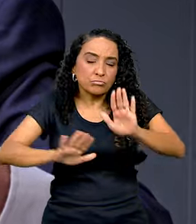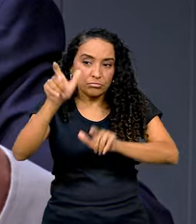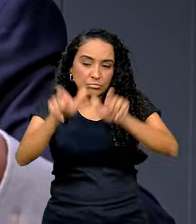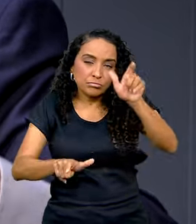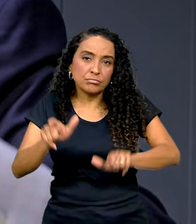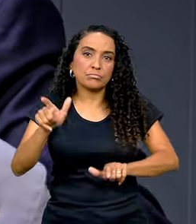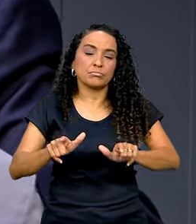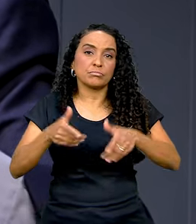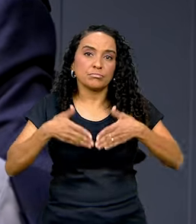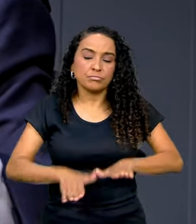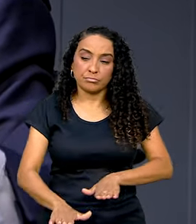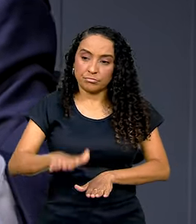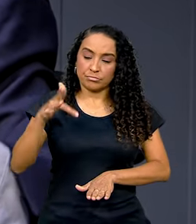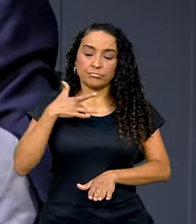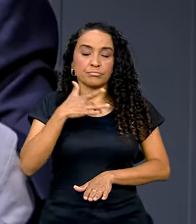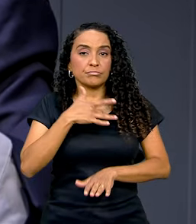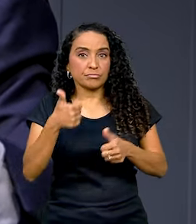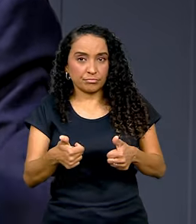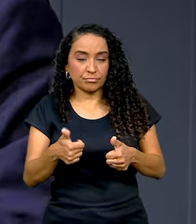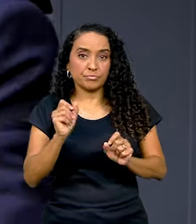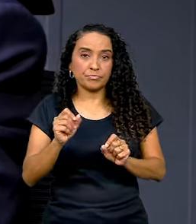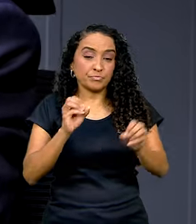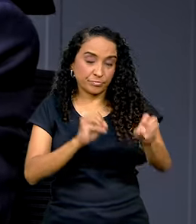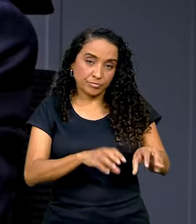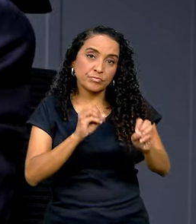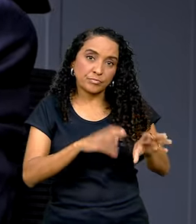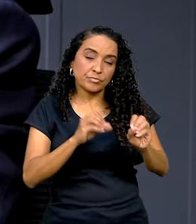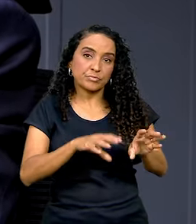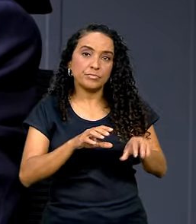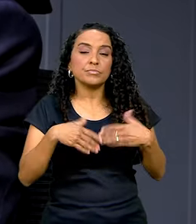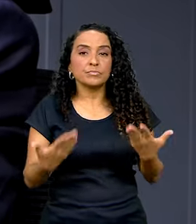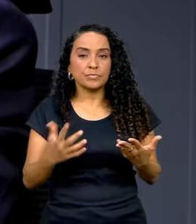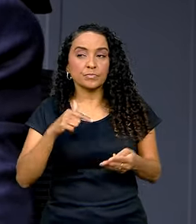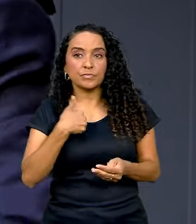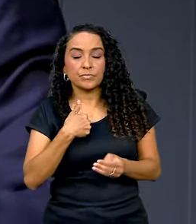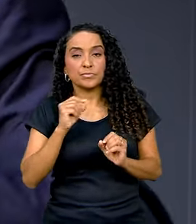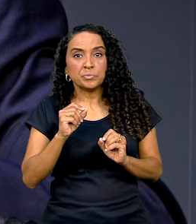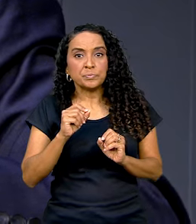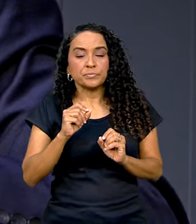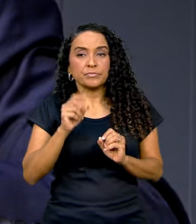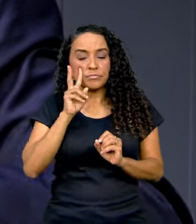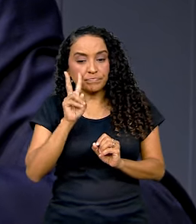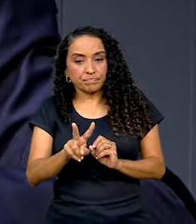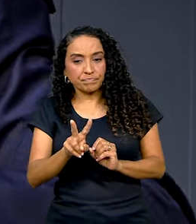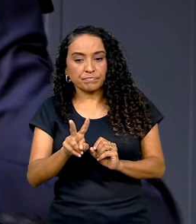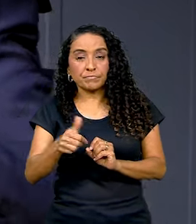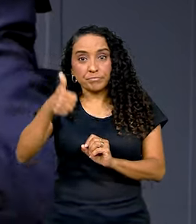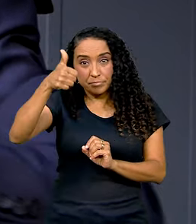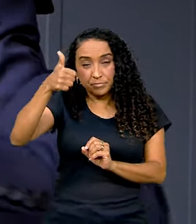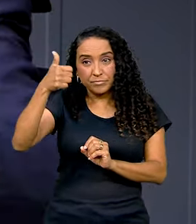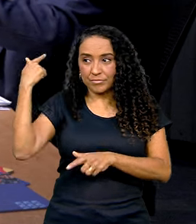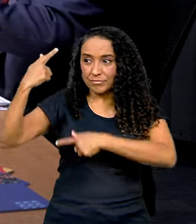todo cuidado para o ser humano nascer e crescer saudável Educação não é então nós ao